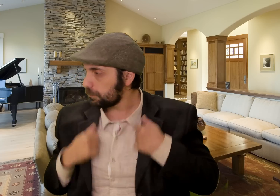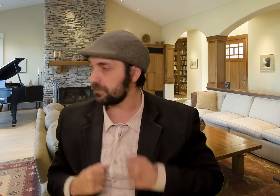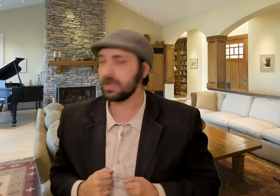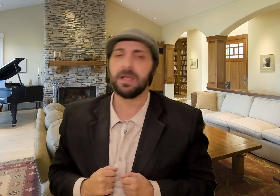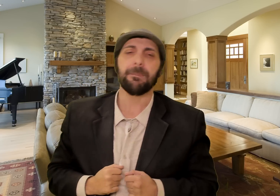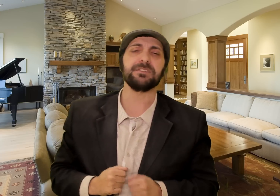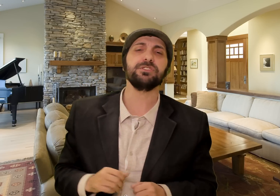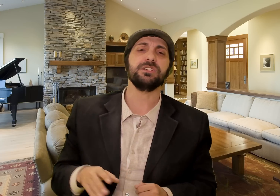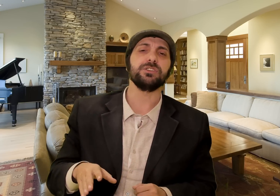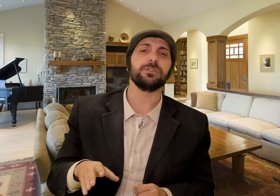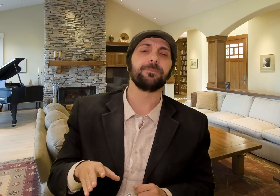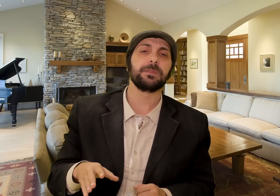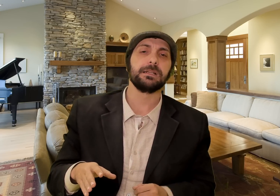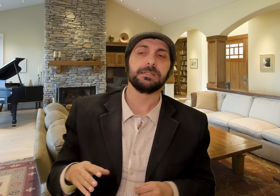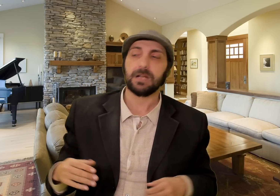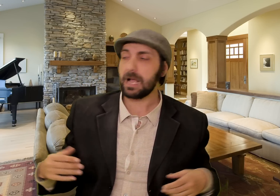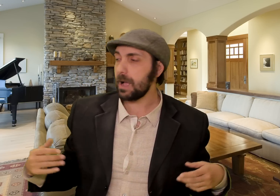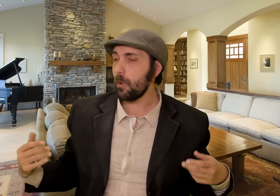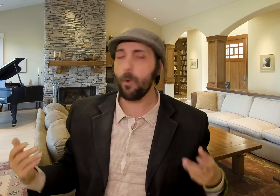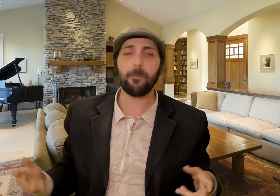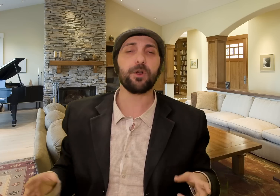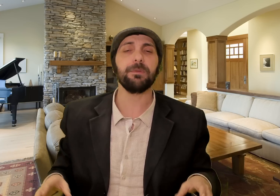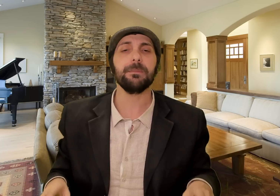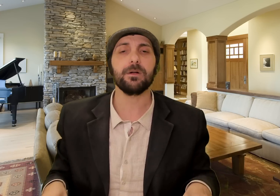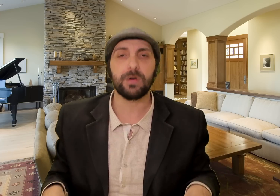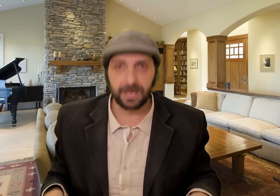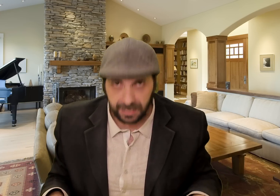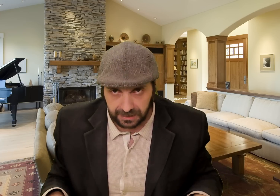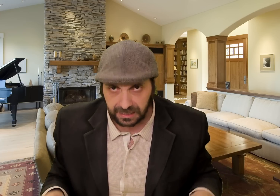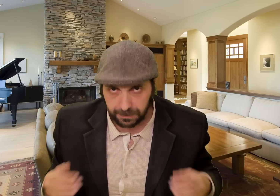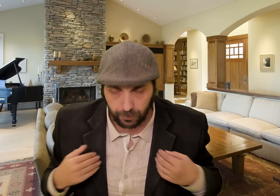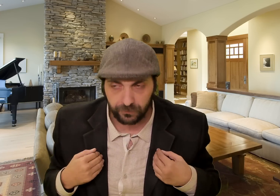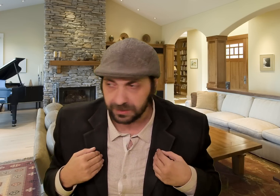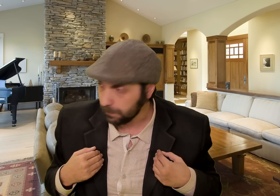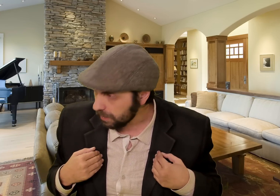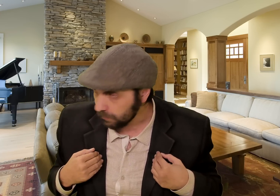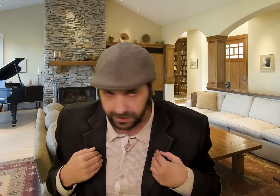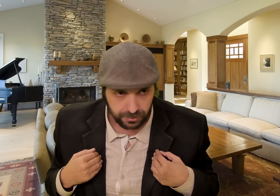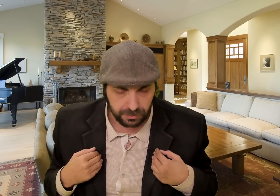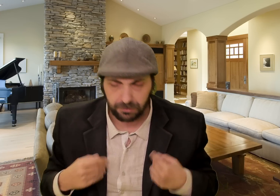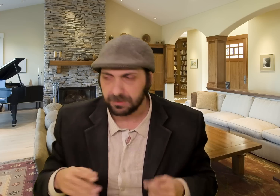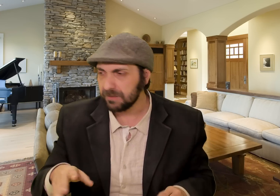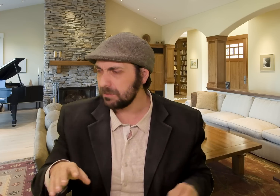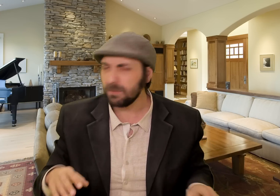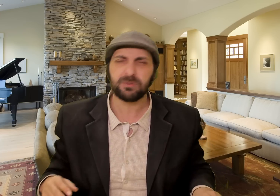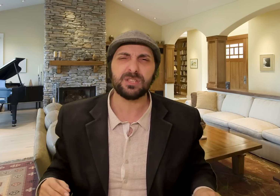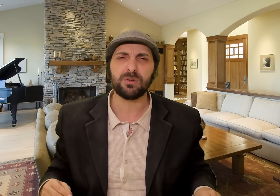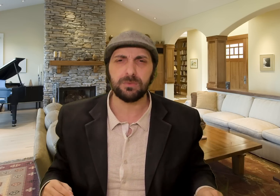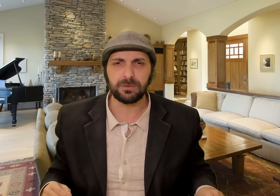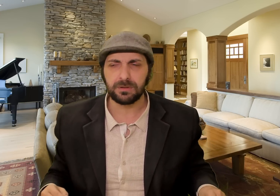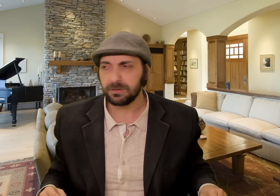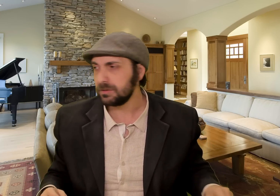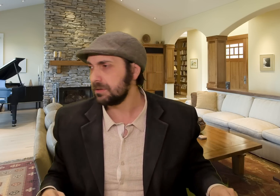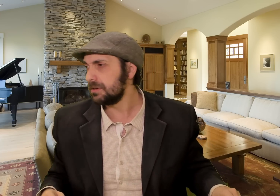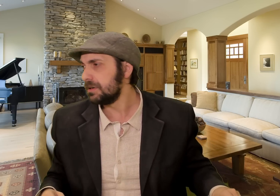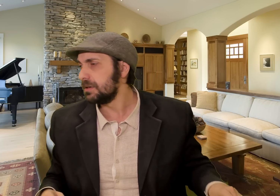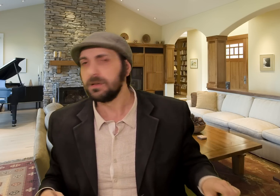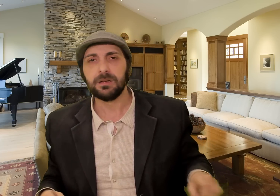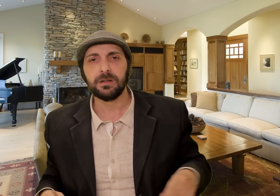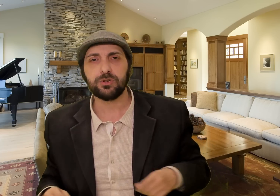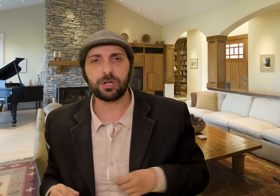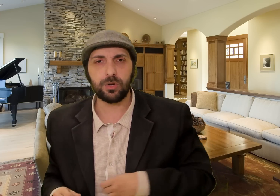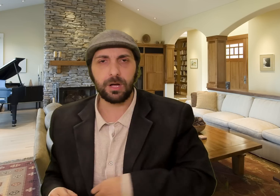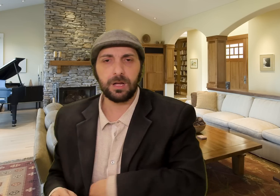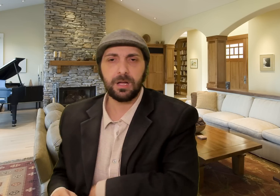olhou para o lado olho é o seguinte o problema agora é que querem me ouvir na moral é isso então tá bom vocês como